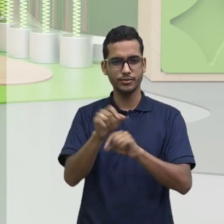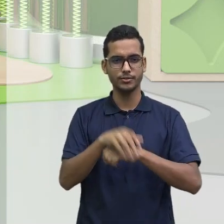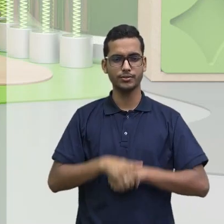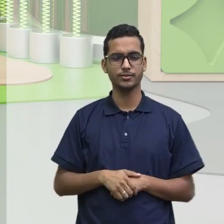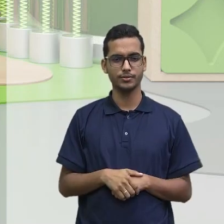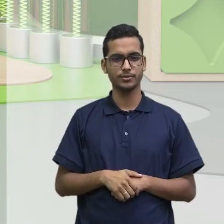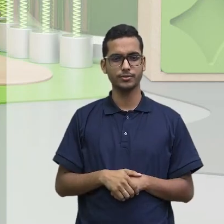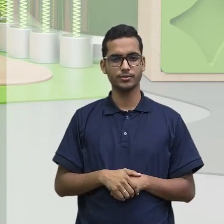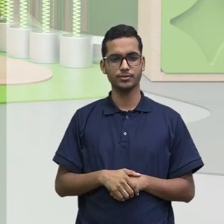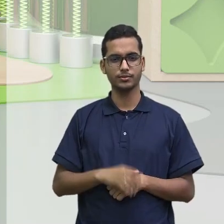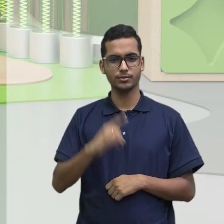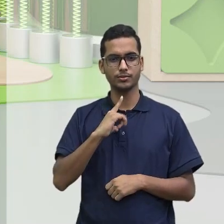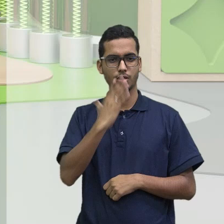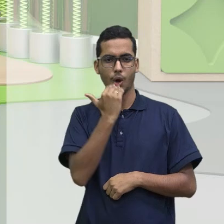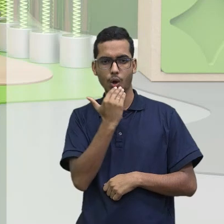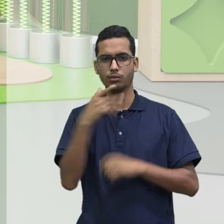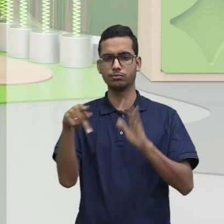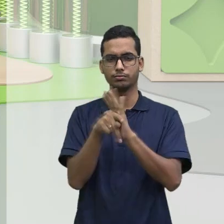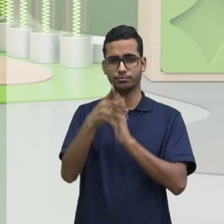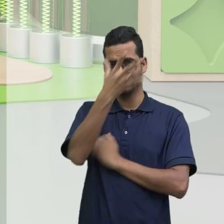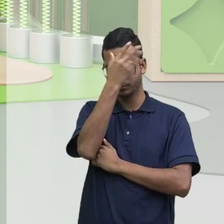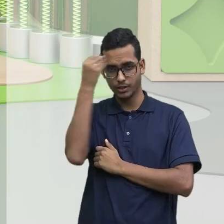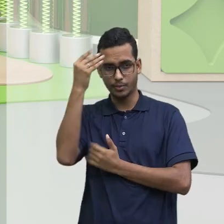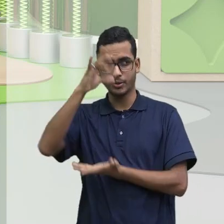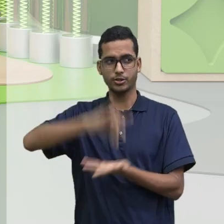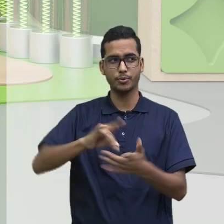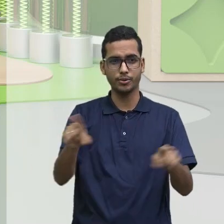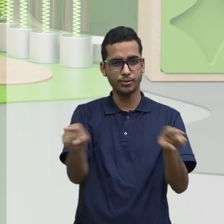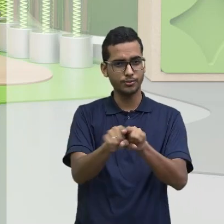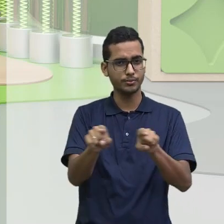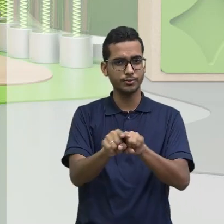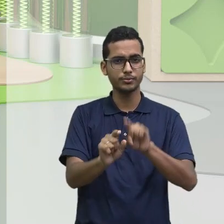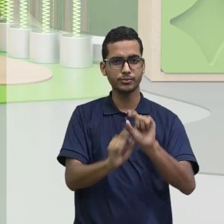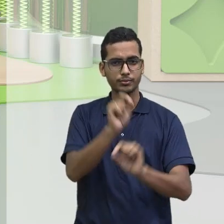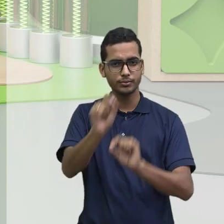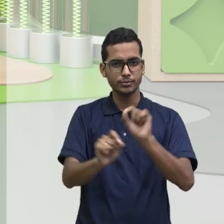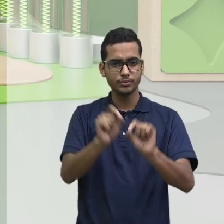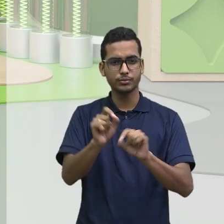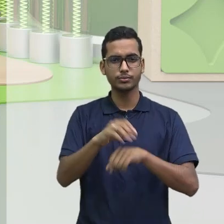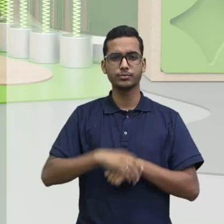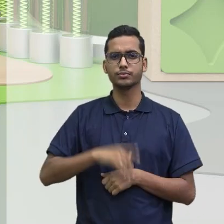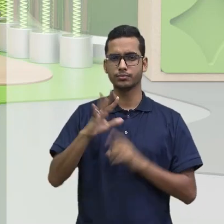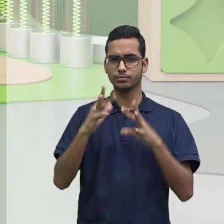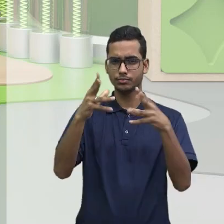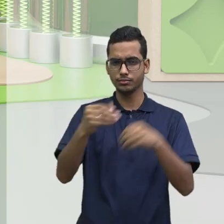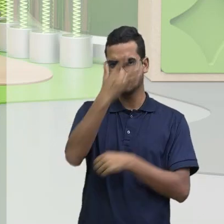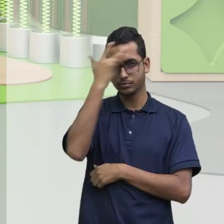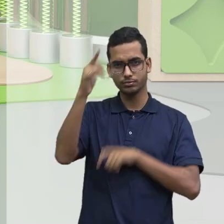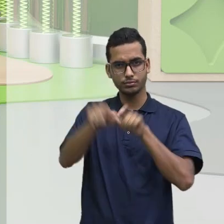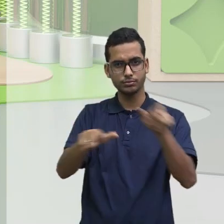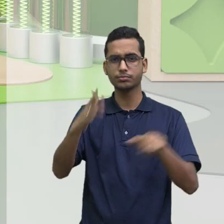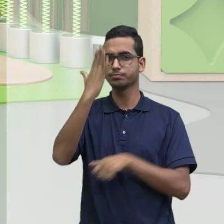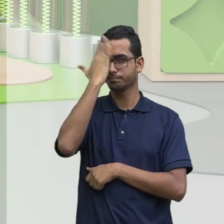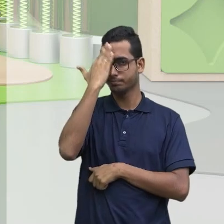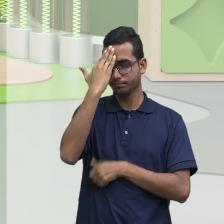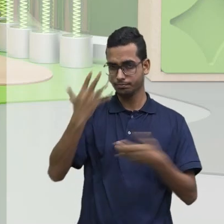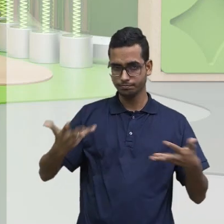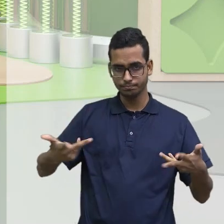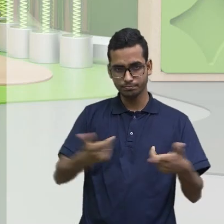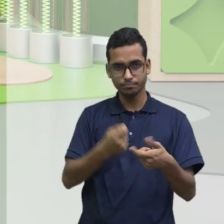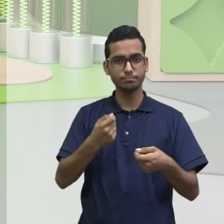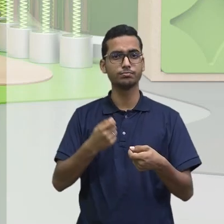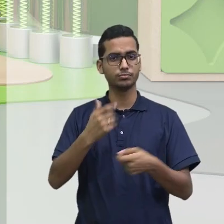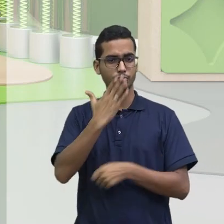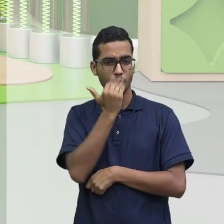lá esquecidos, estragando, né? Bom, então todo mundo sabe que a qualidade dos alimentos